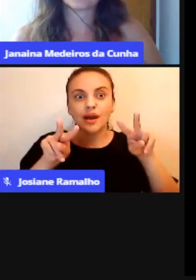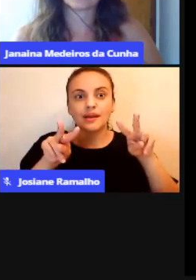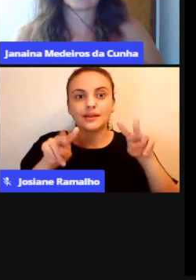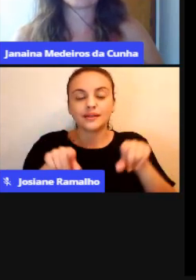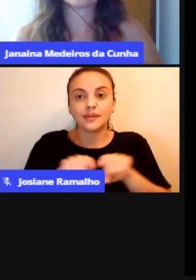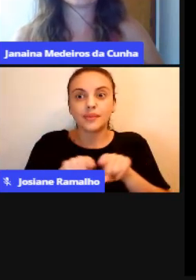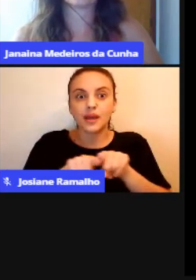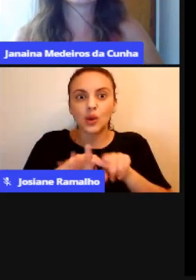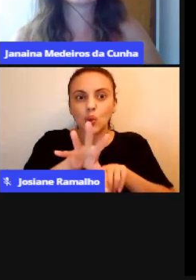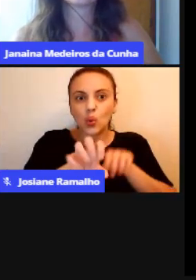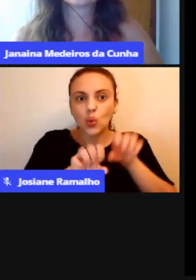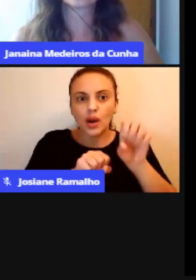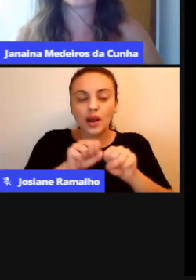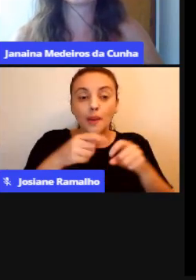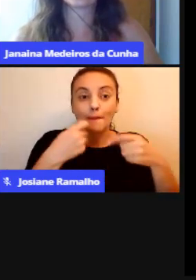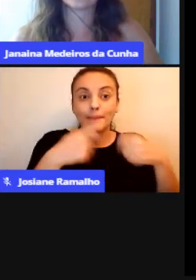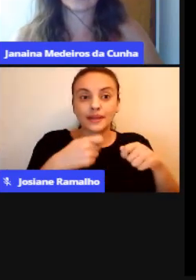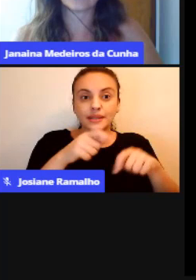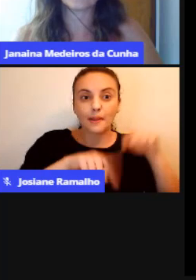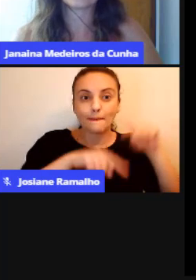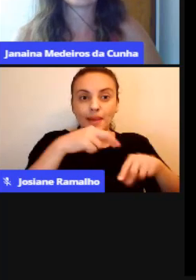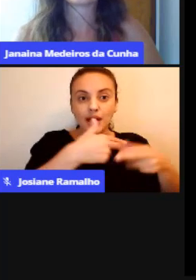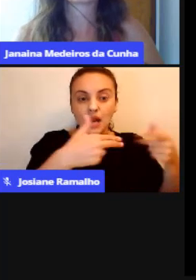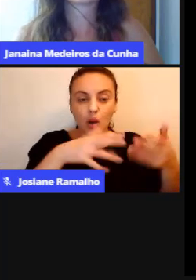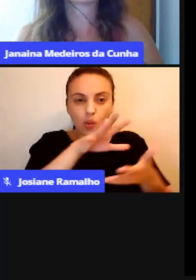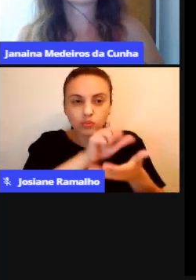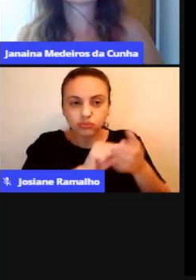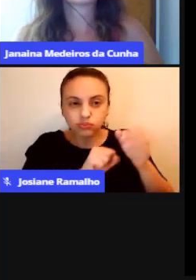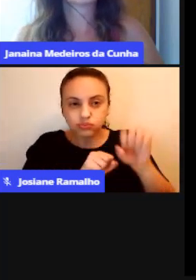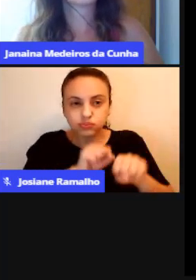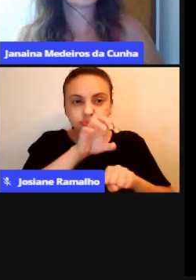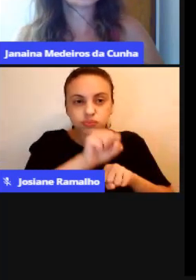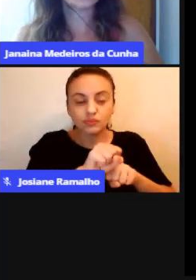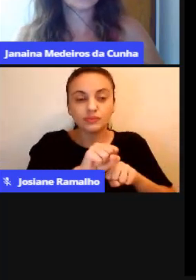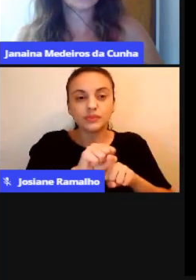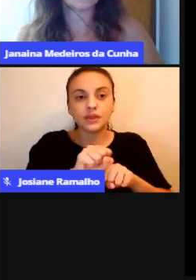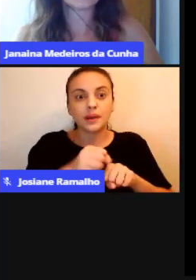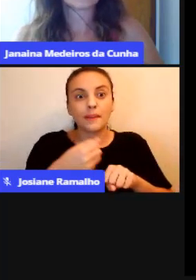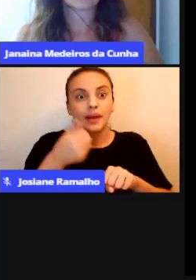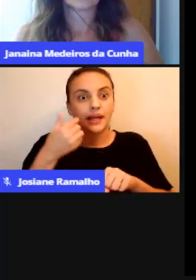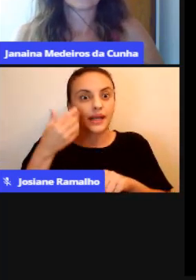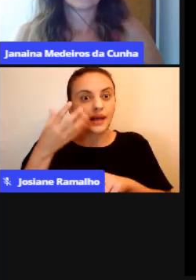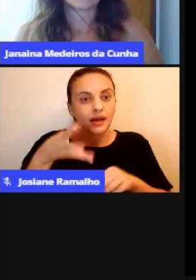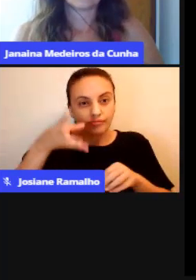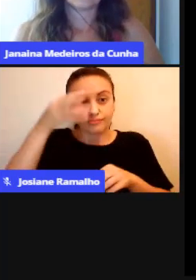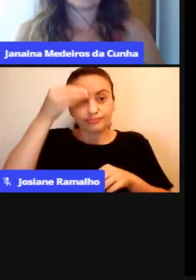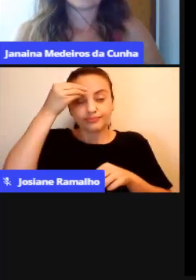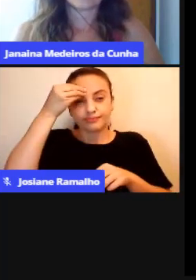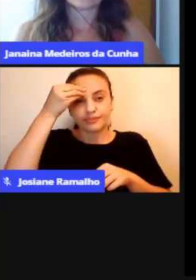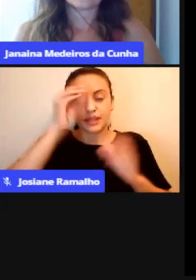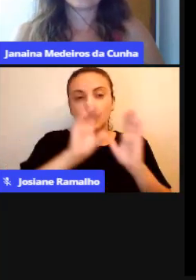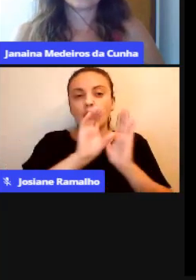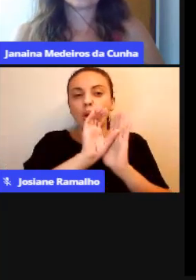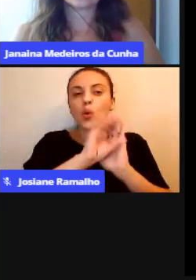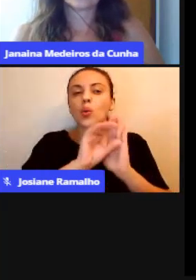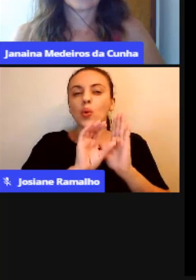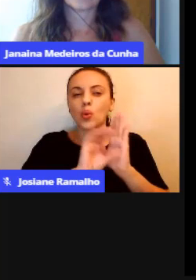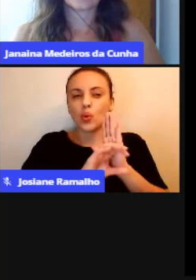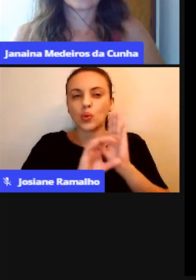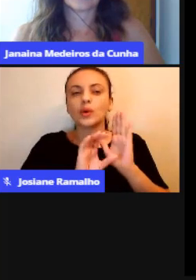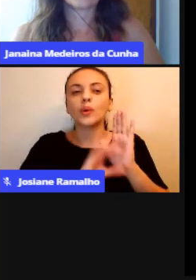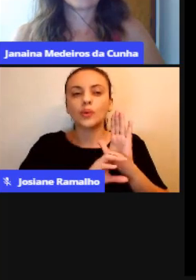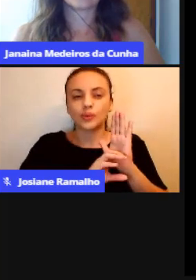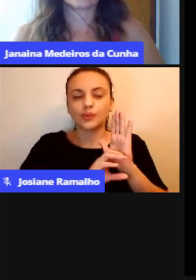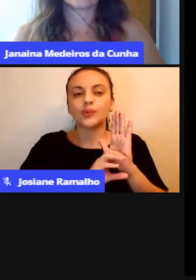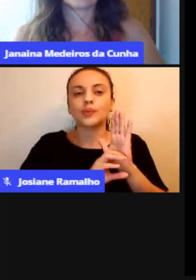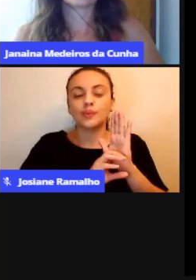concretos, né? Eles precisam muito do visual e do concreto para estar assimilando o conteúdo, para estar assimilando, para